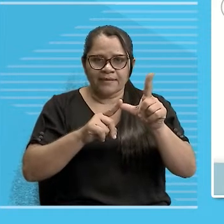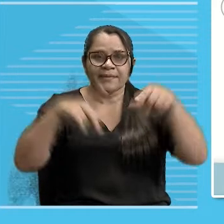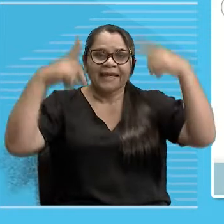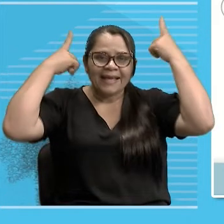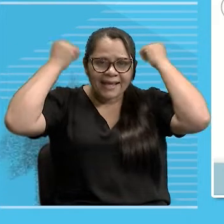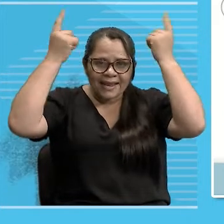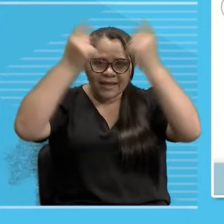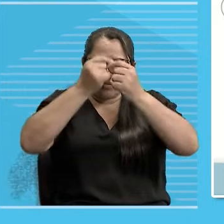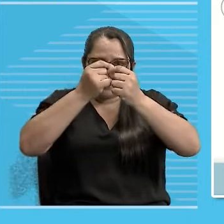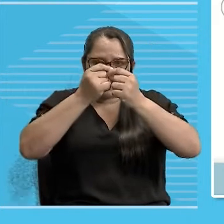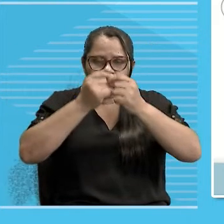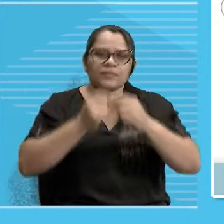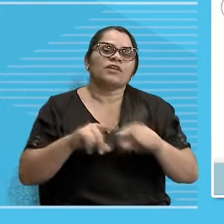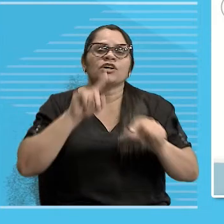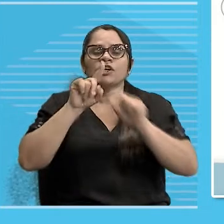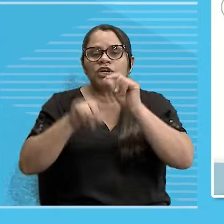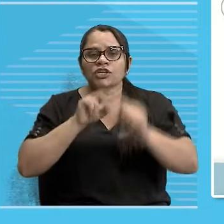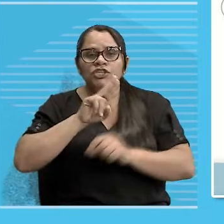delta.